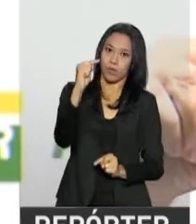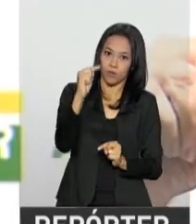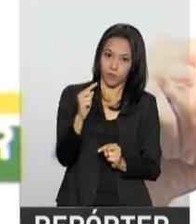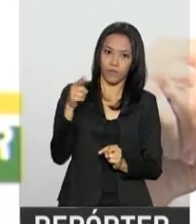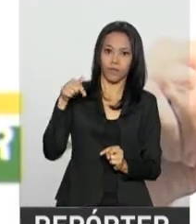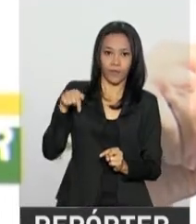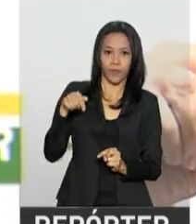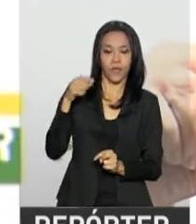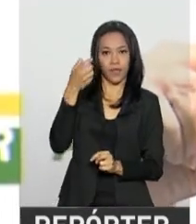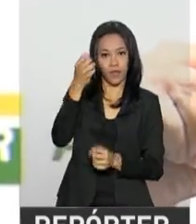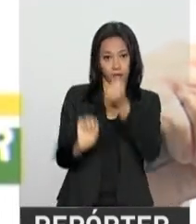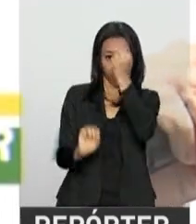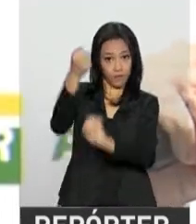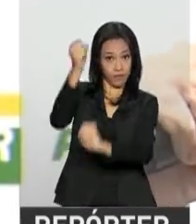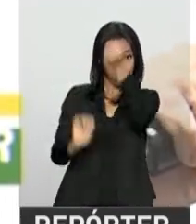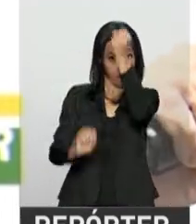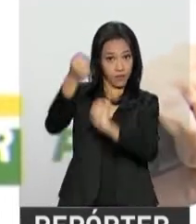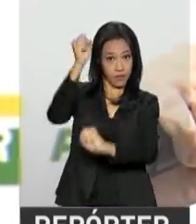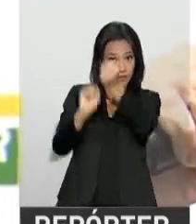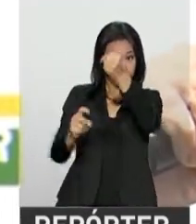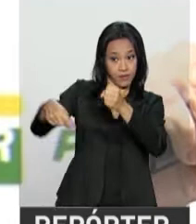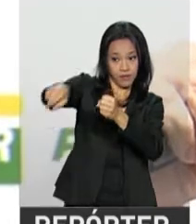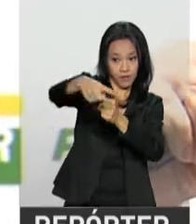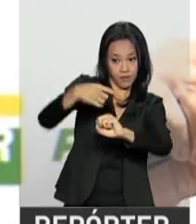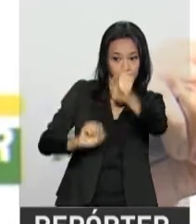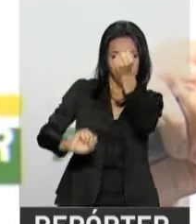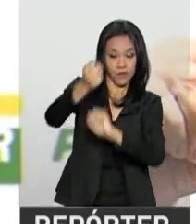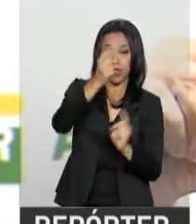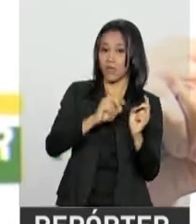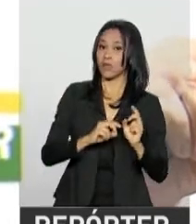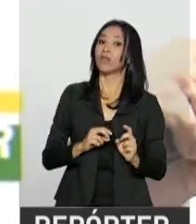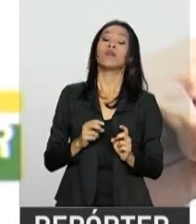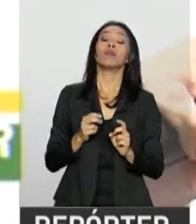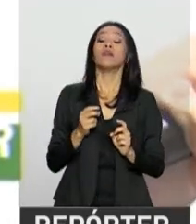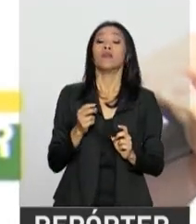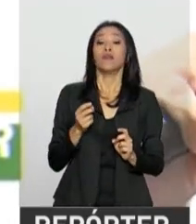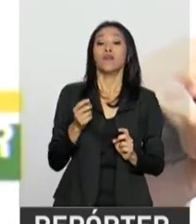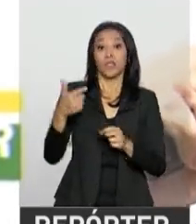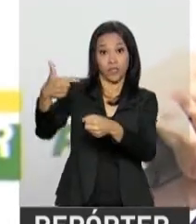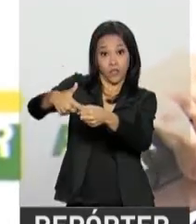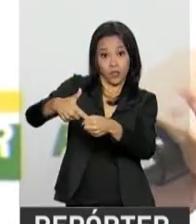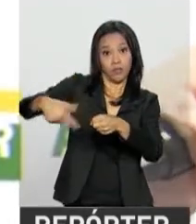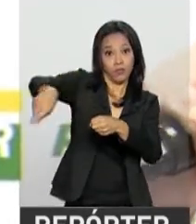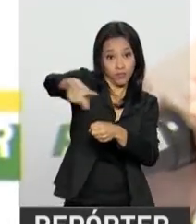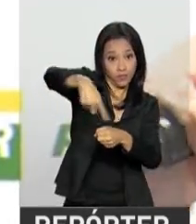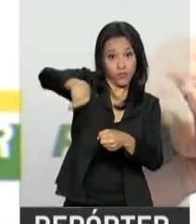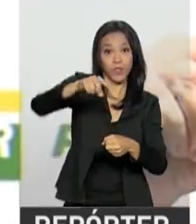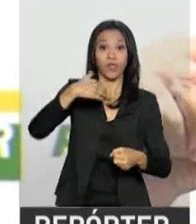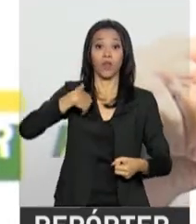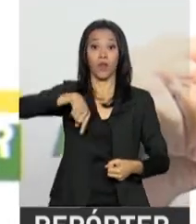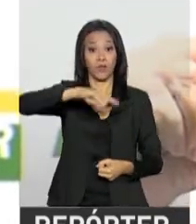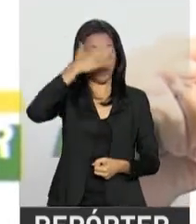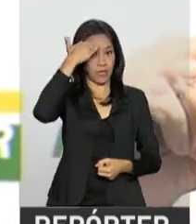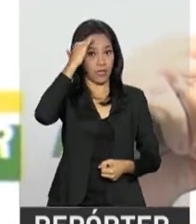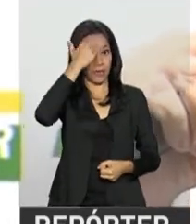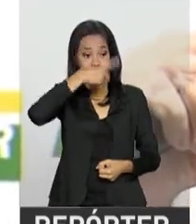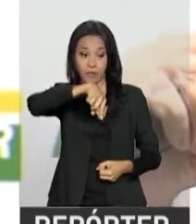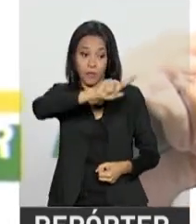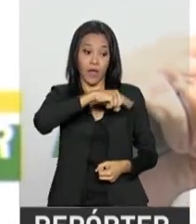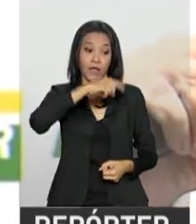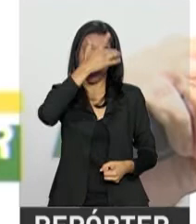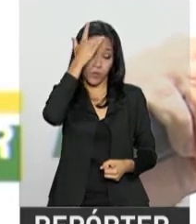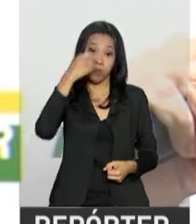mais do que a nós entendemos é que para os consumidores teria que haver